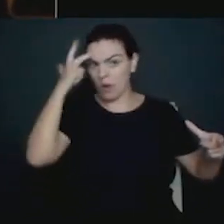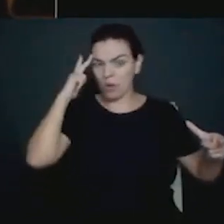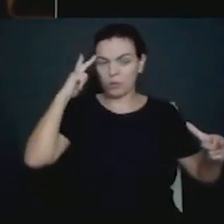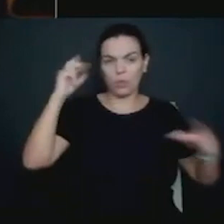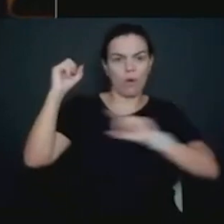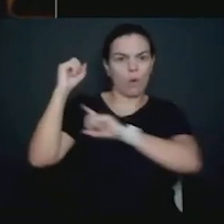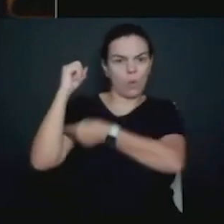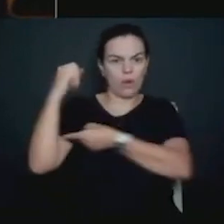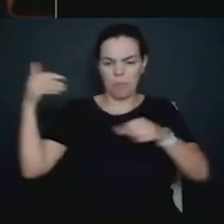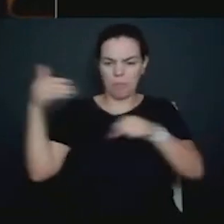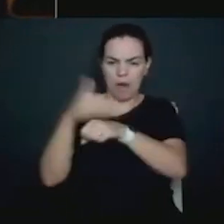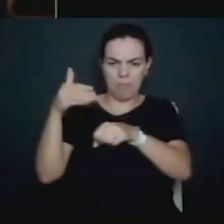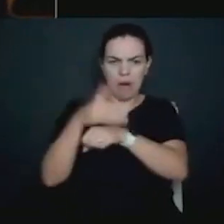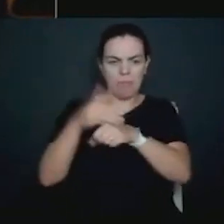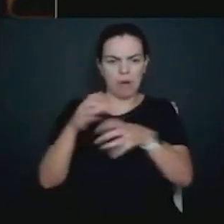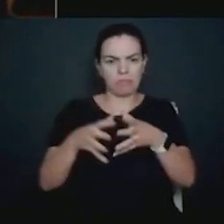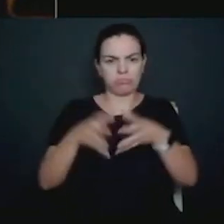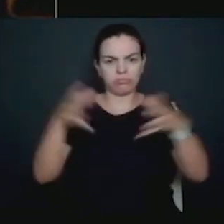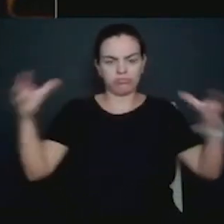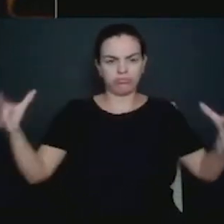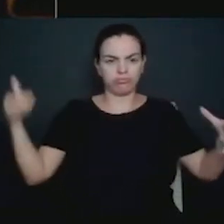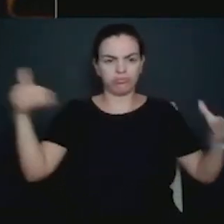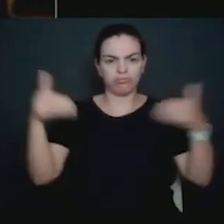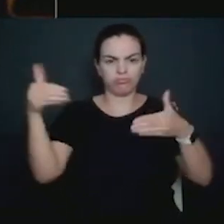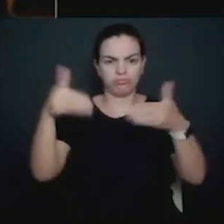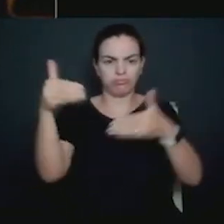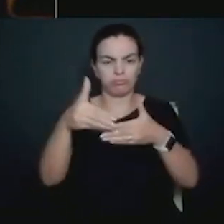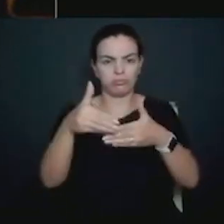funeral do primeiro-ministro britânico wilston